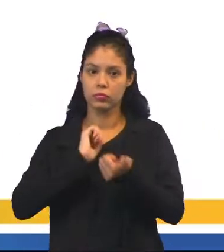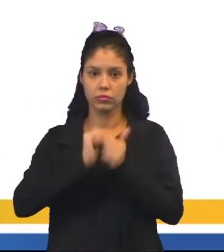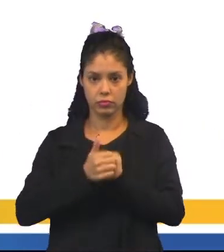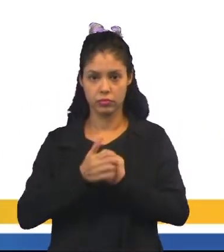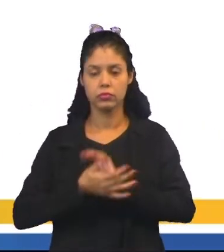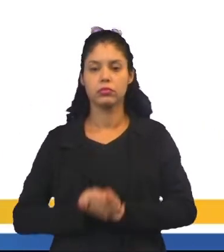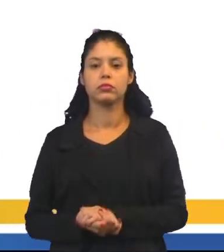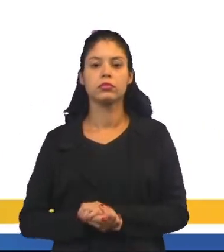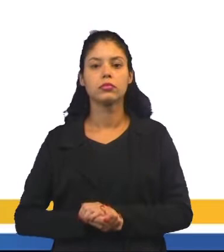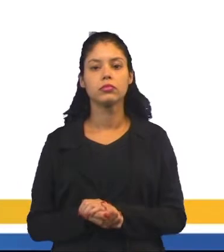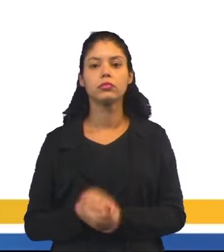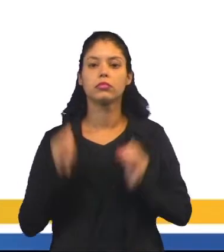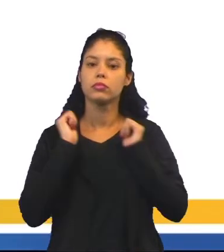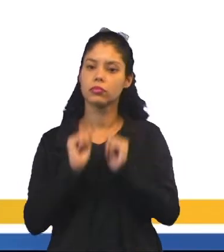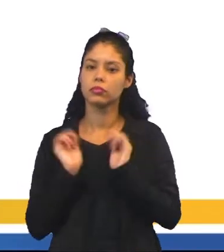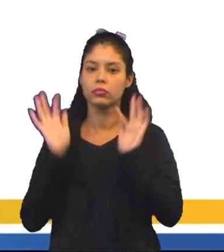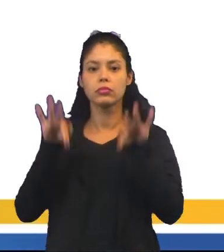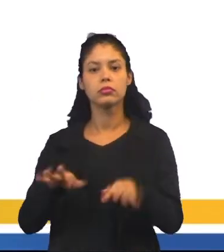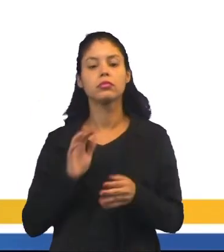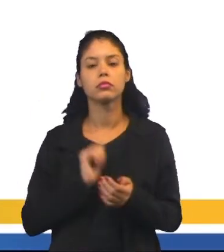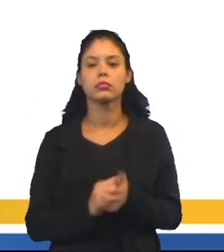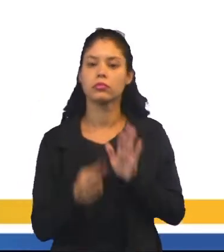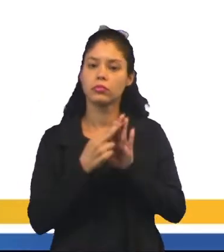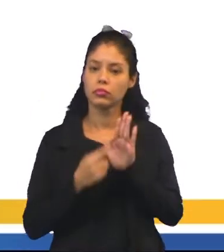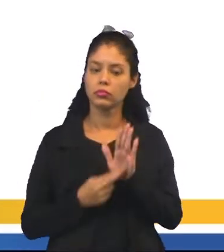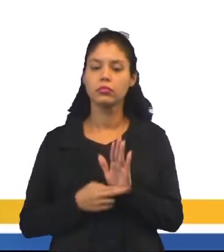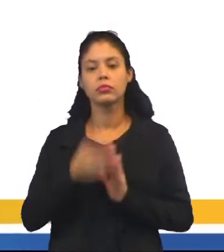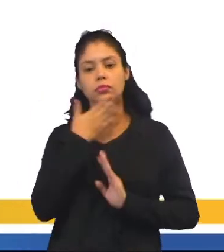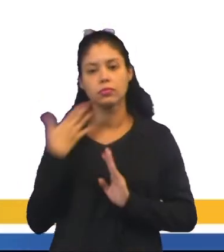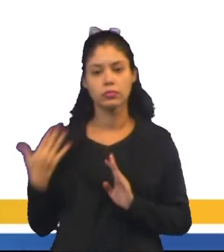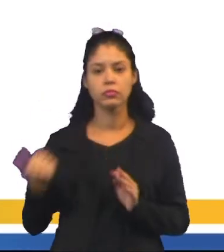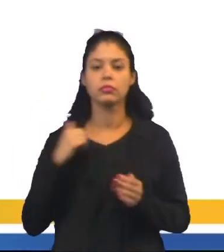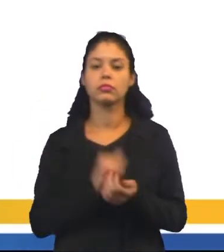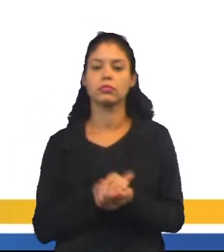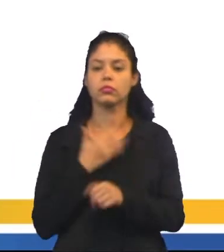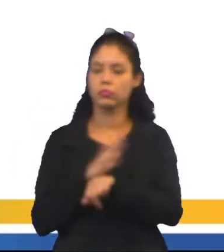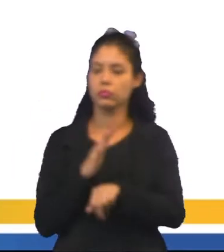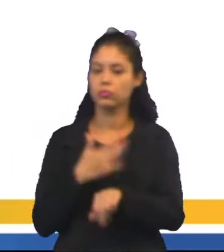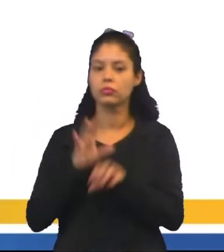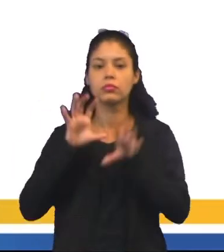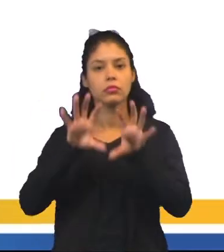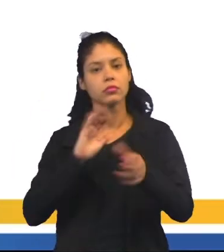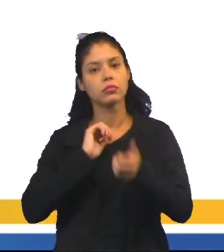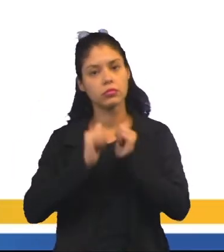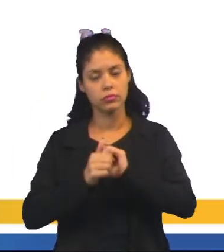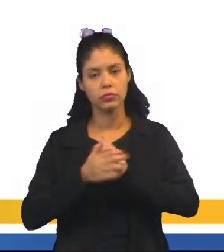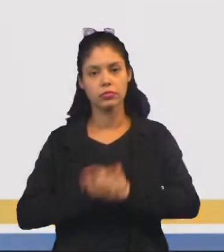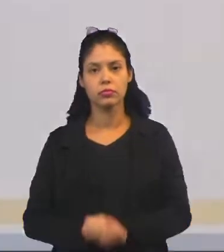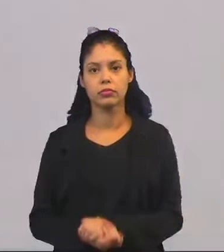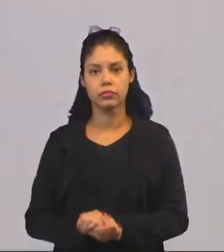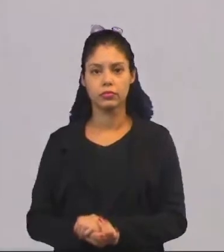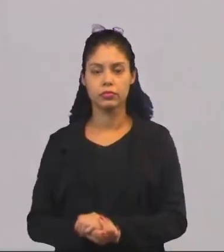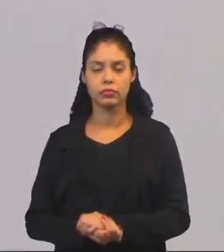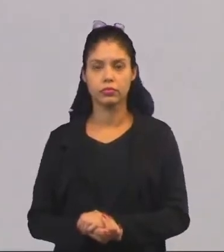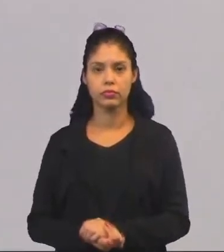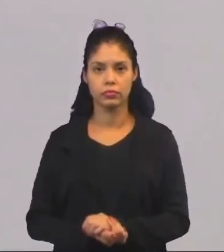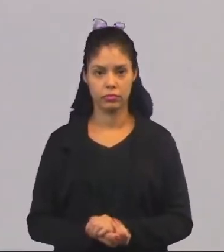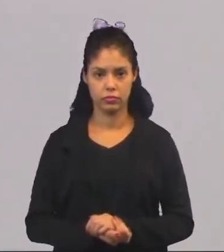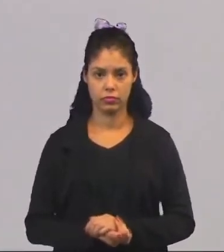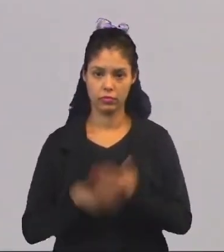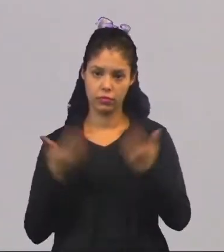o tempo do esporte, podemos concluir que estas regras são feitas para a melhor prática do esporte.